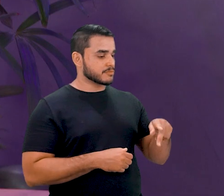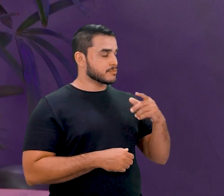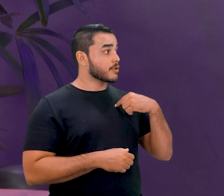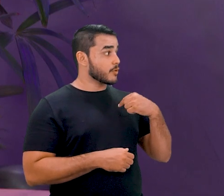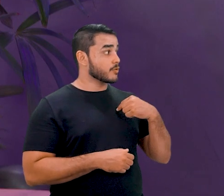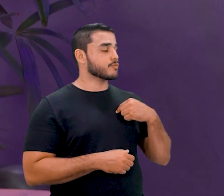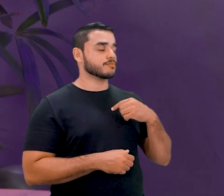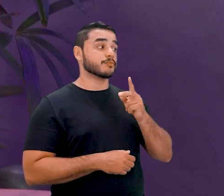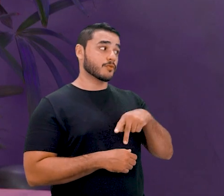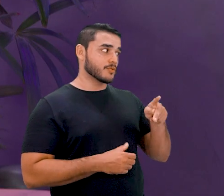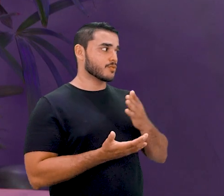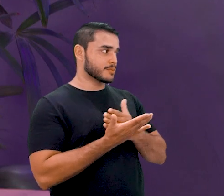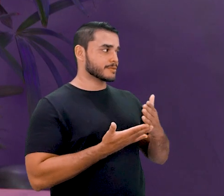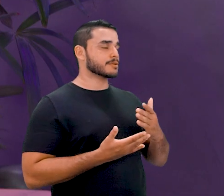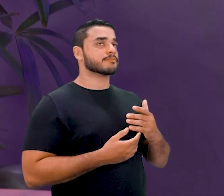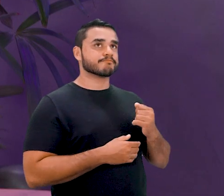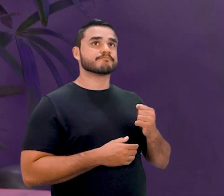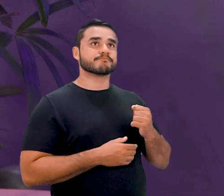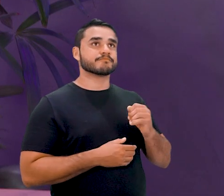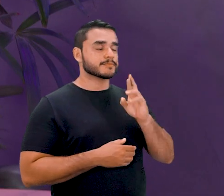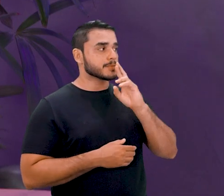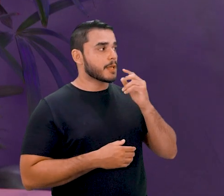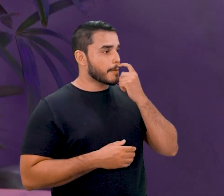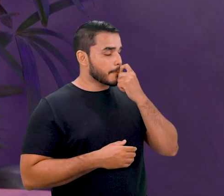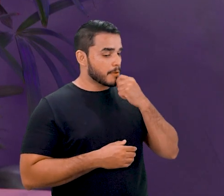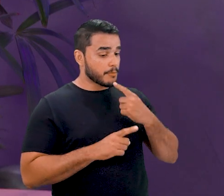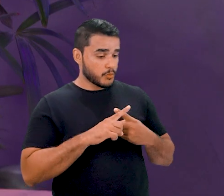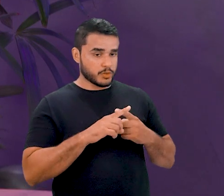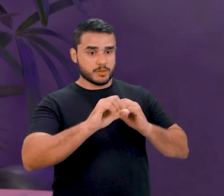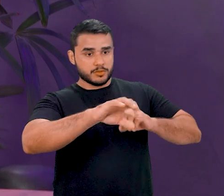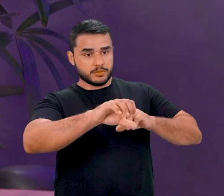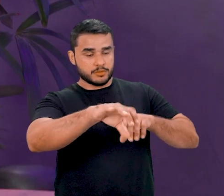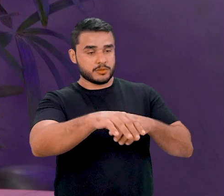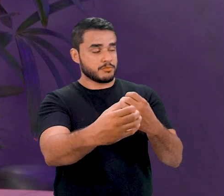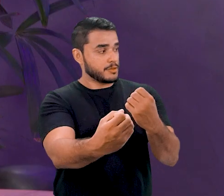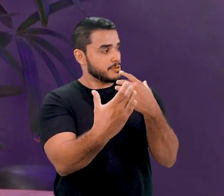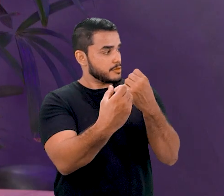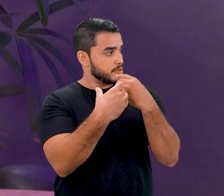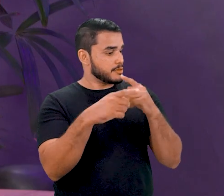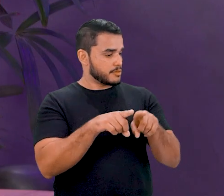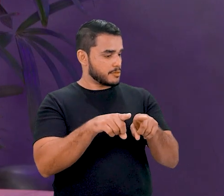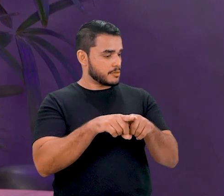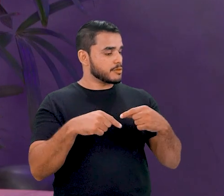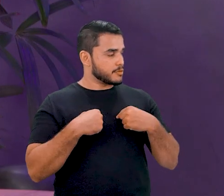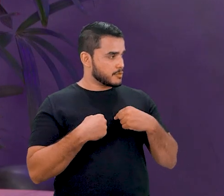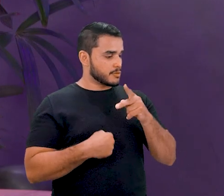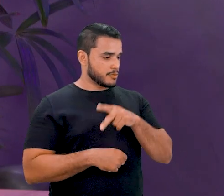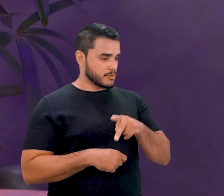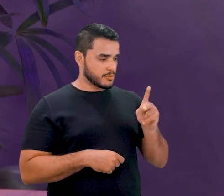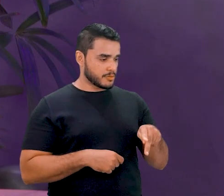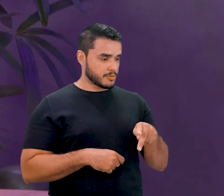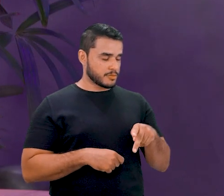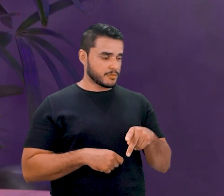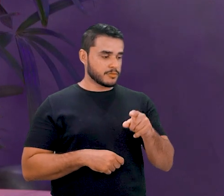Acho que a docência é um local onde a gente ensina e a gente aprende também. Hoje eu sou professora de